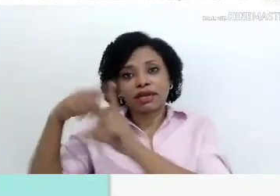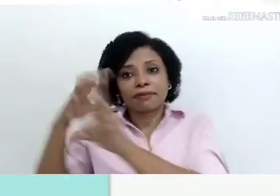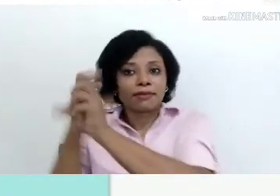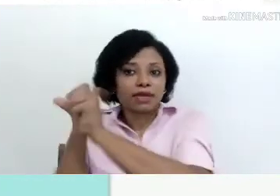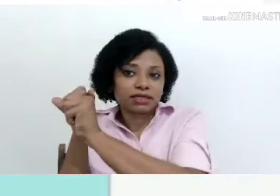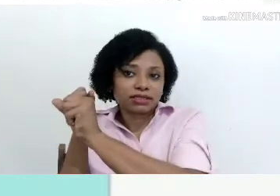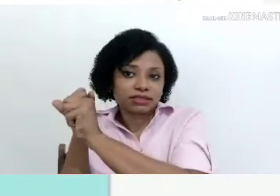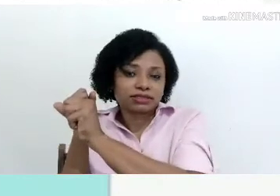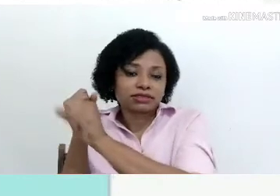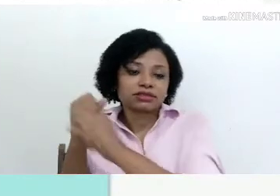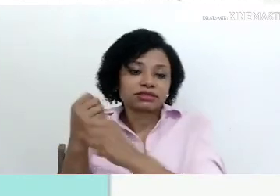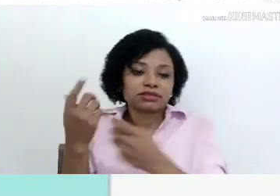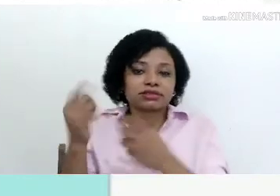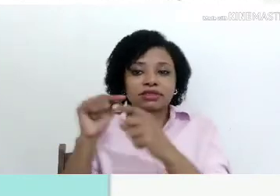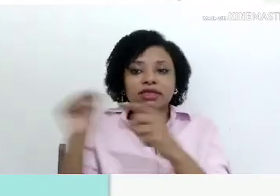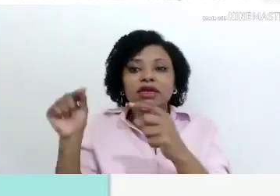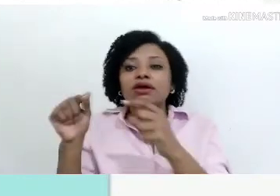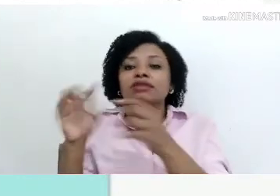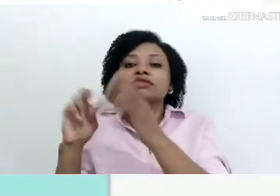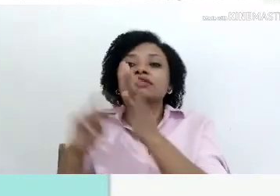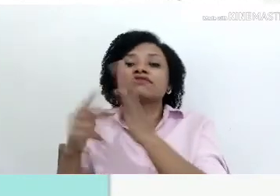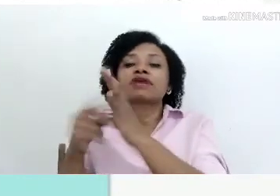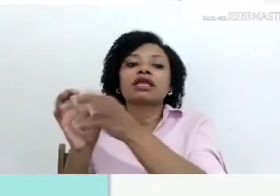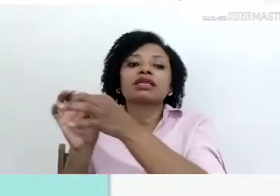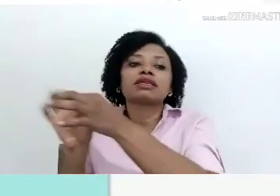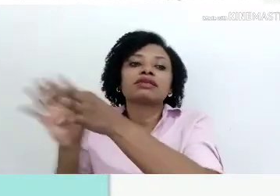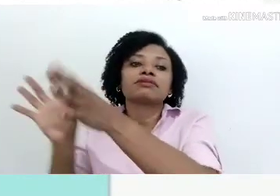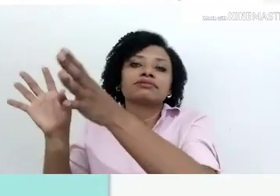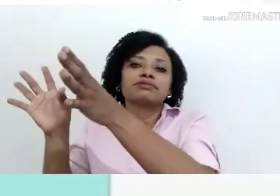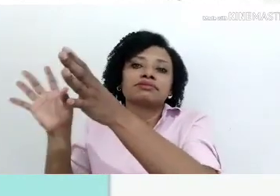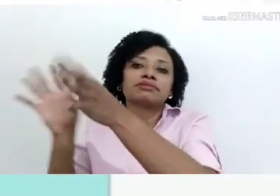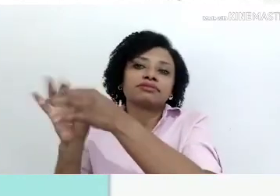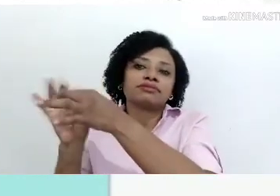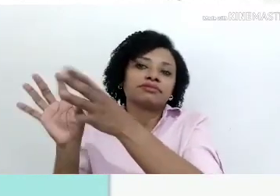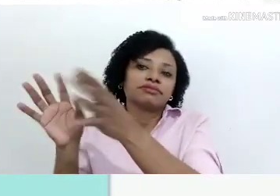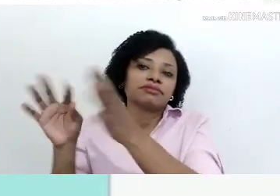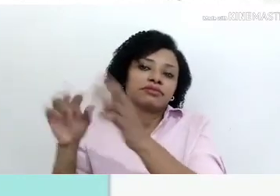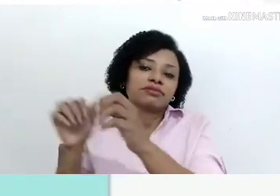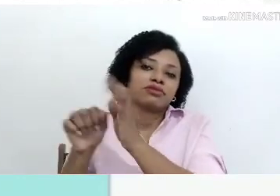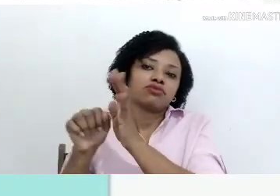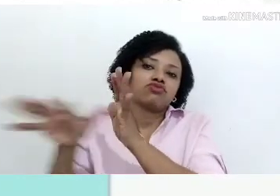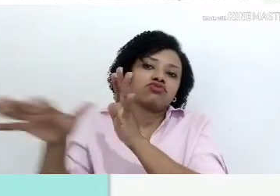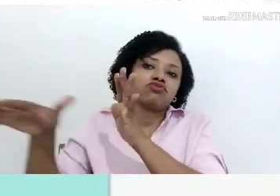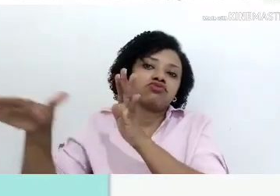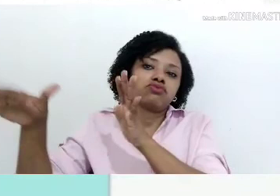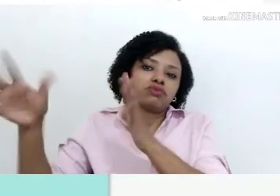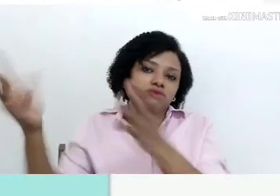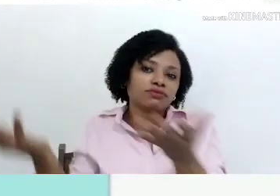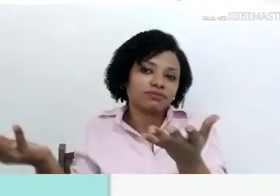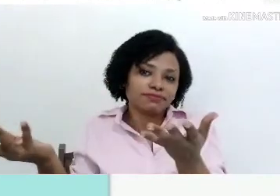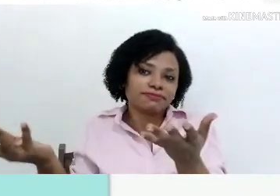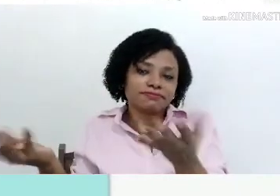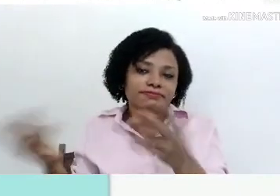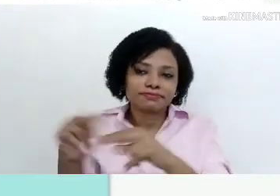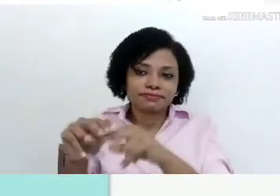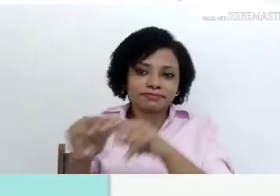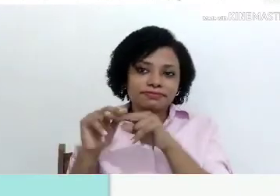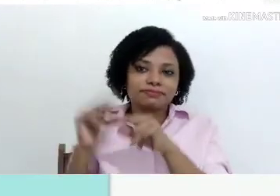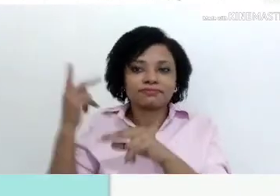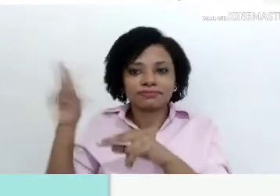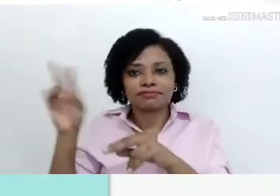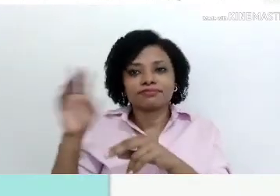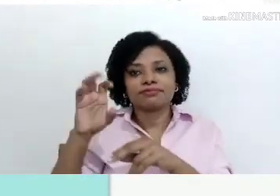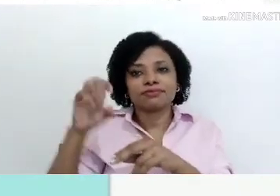Então, ele está sendo liberado. Quando a gente produz, a gente está liberando, né? Está produzindo, está liberando esse calor.